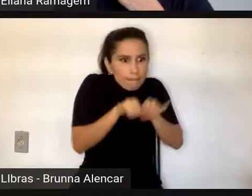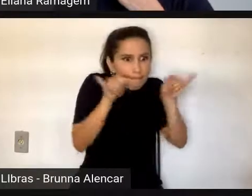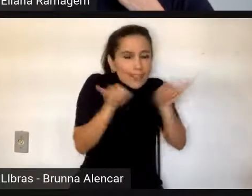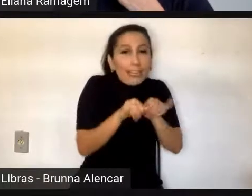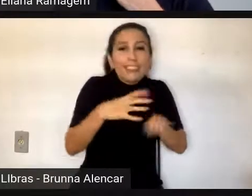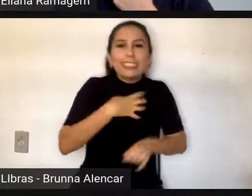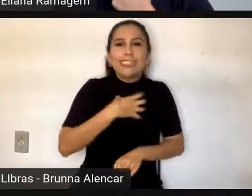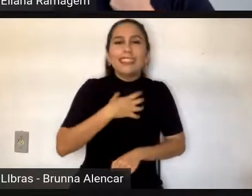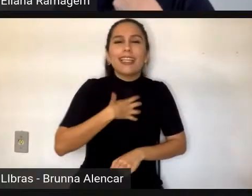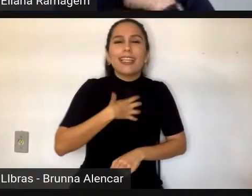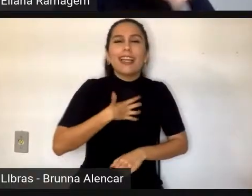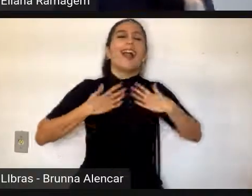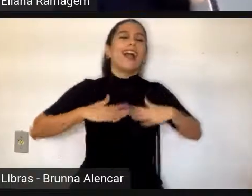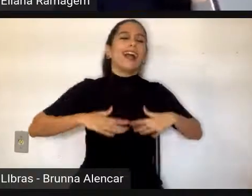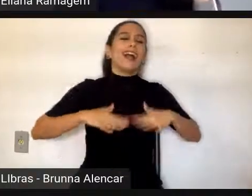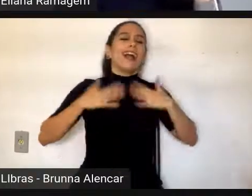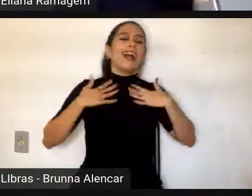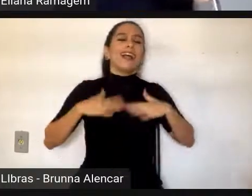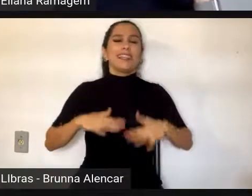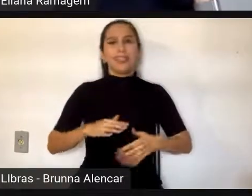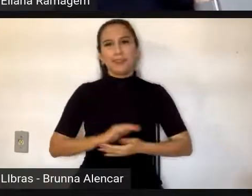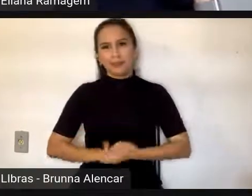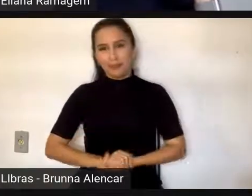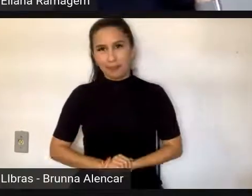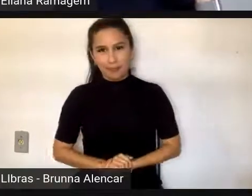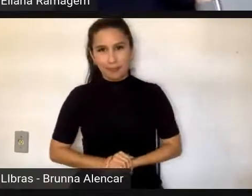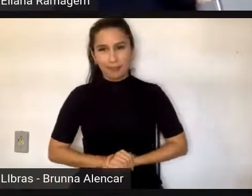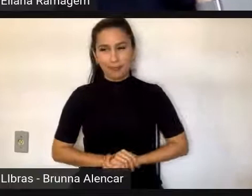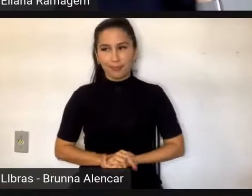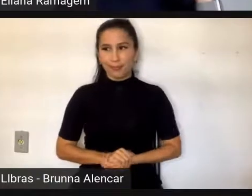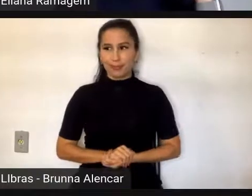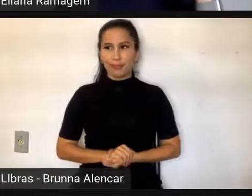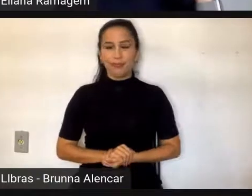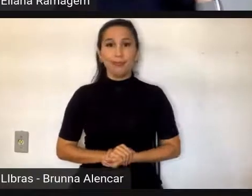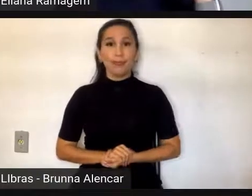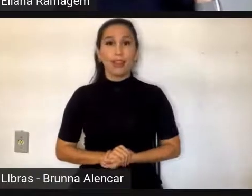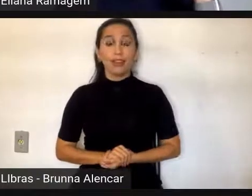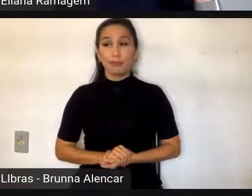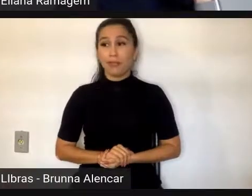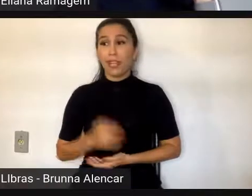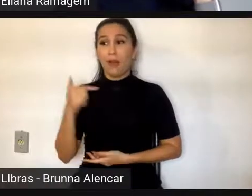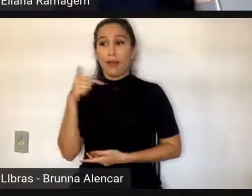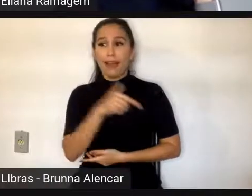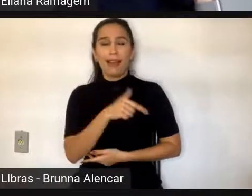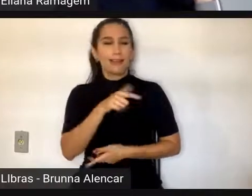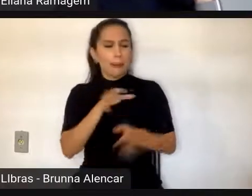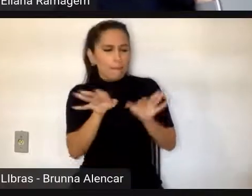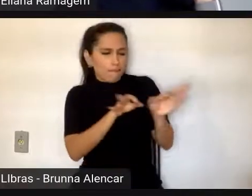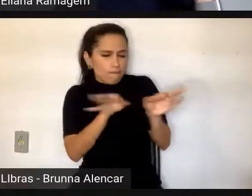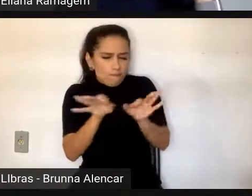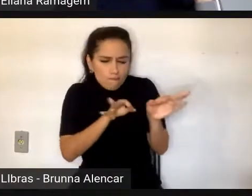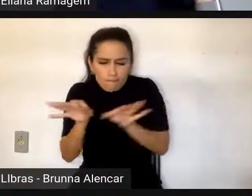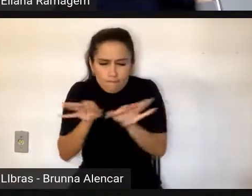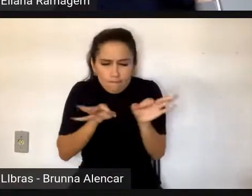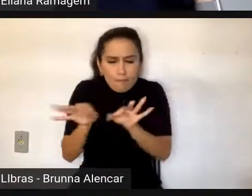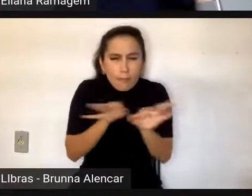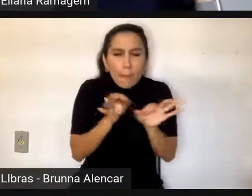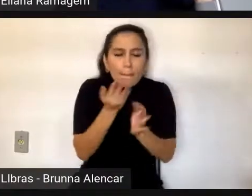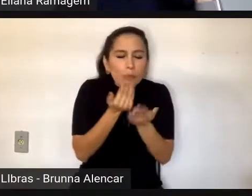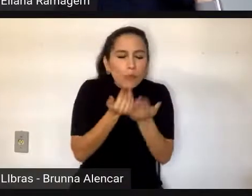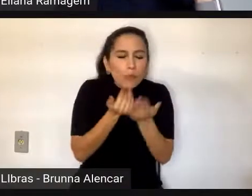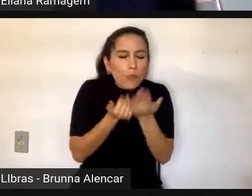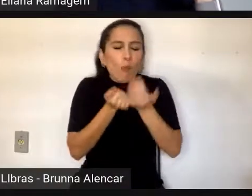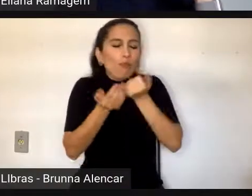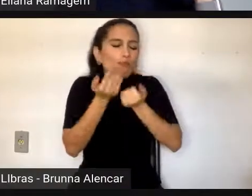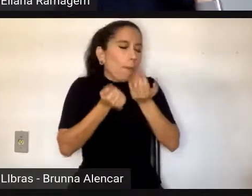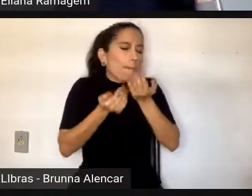problema? Essas preparações e esses produtos alimentícios que nos trazem conforto, tá?